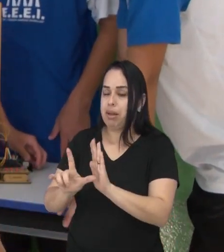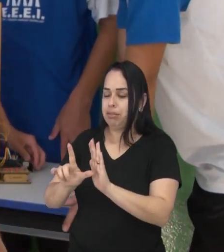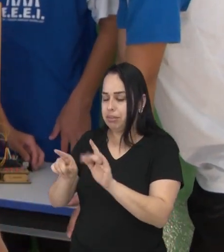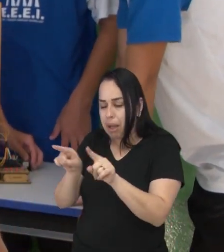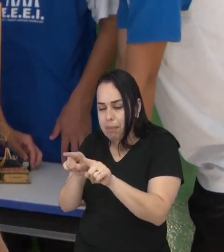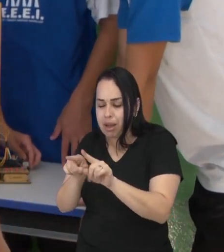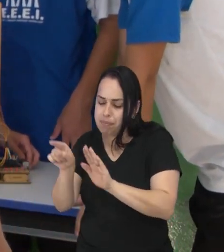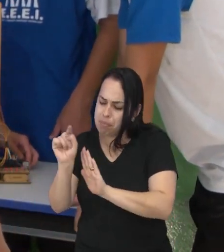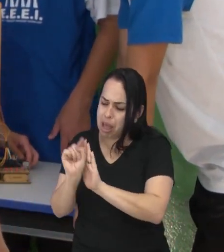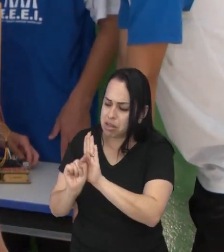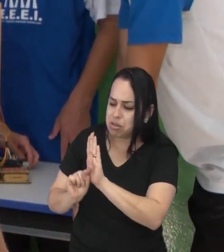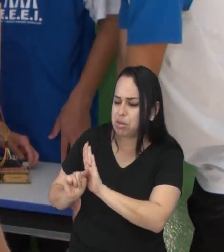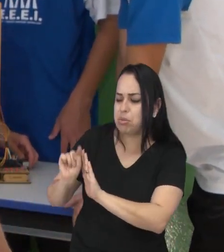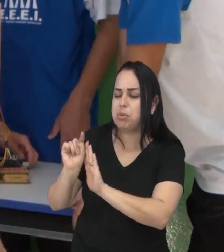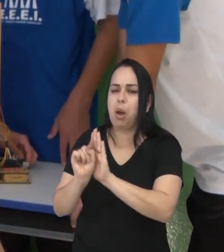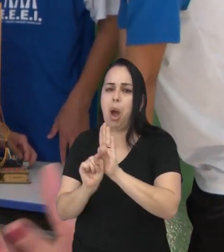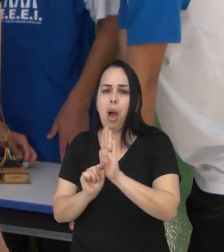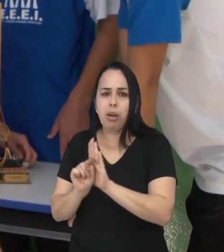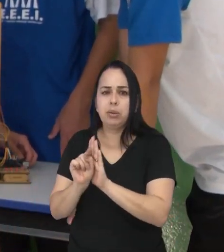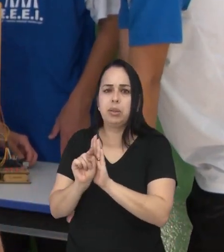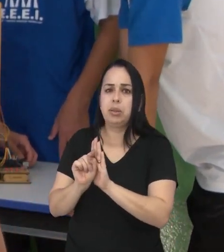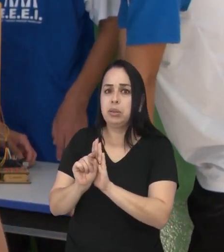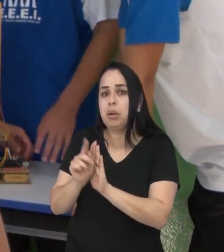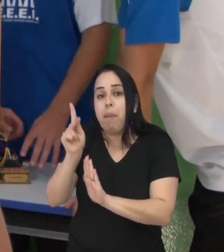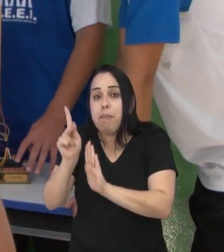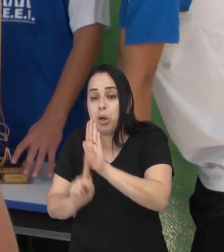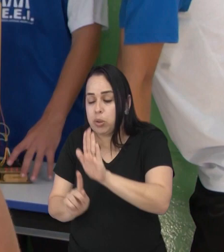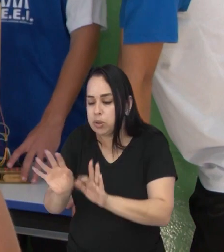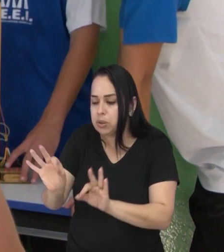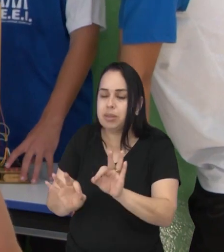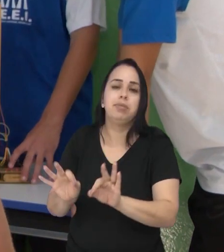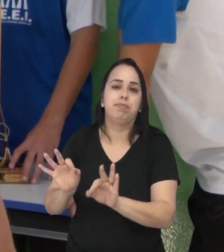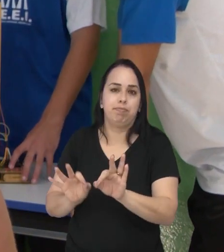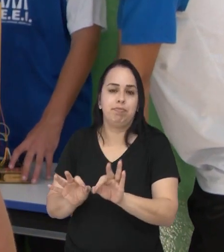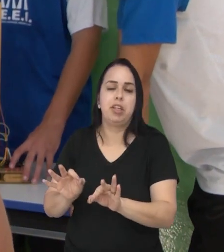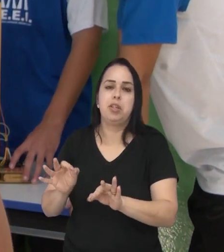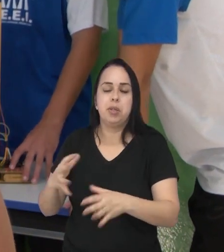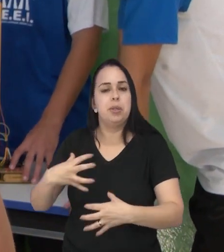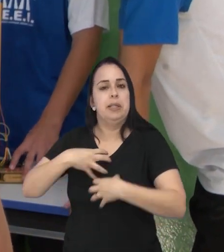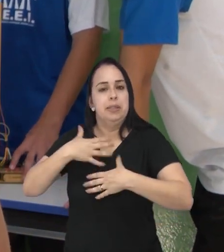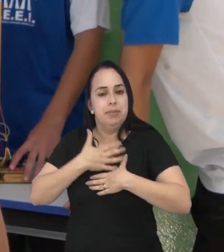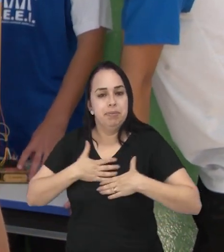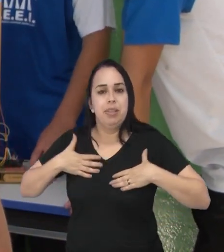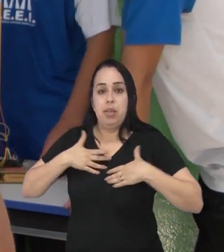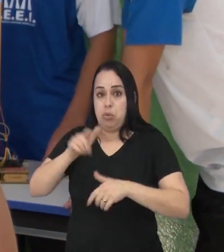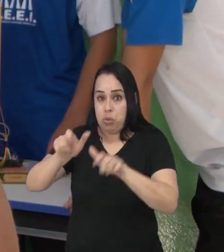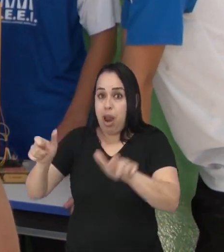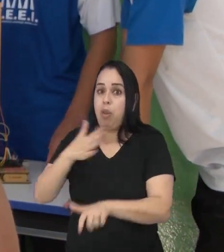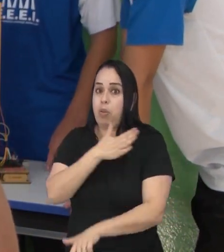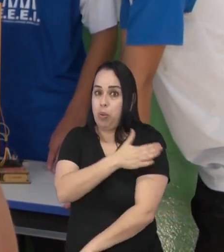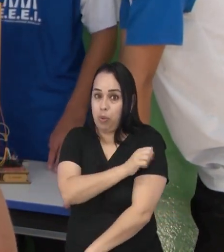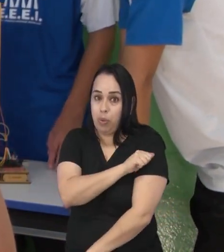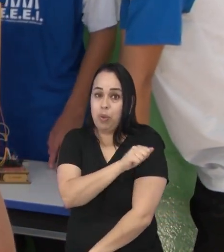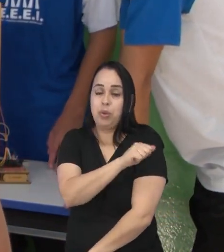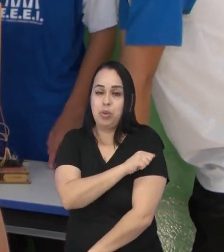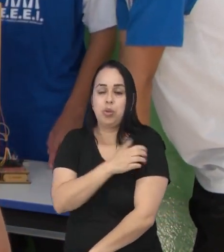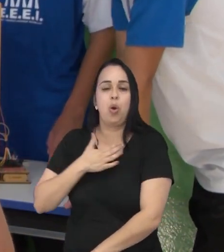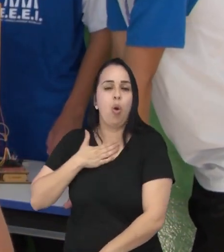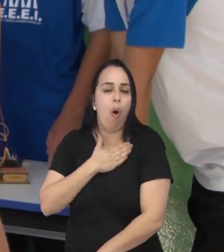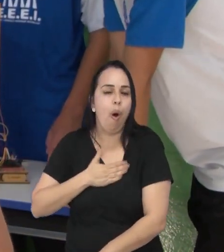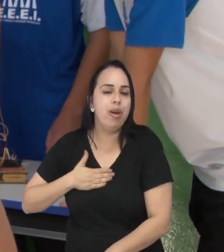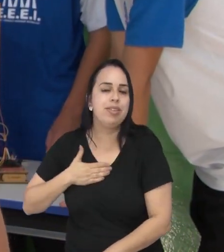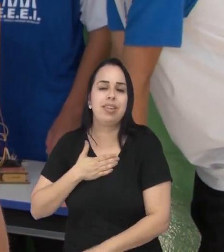mesmo pesquisarem, né, antes de elaborar. E é bem gratificante, eles gostam bastante, eles